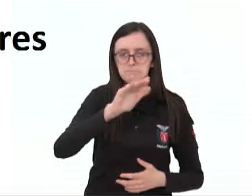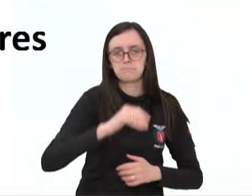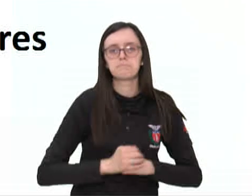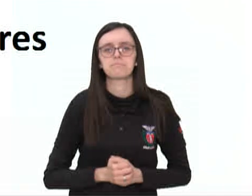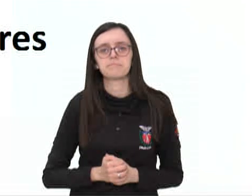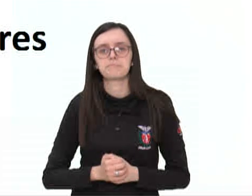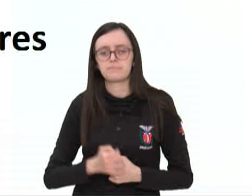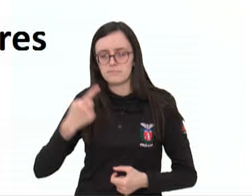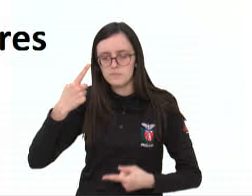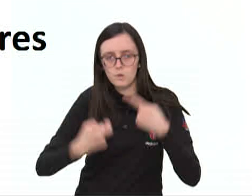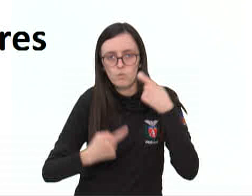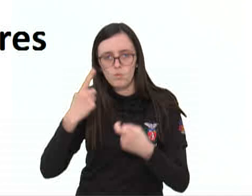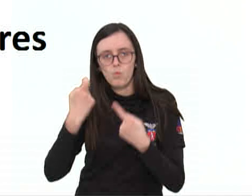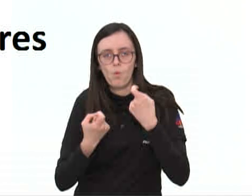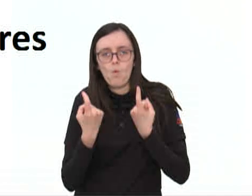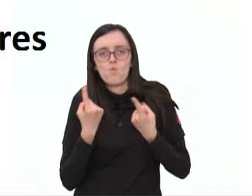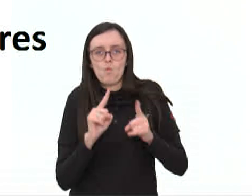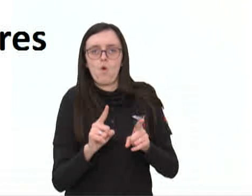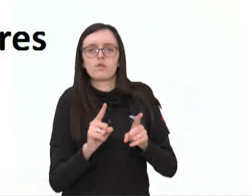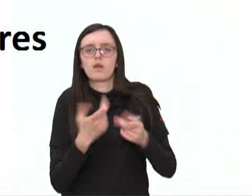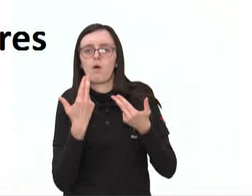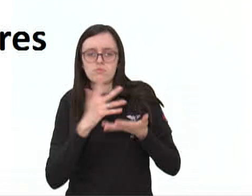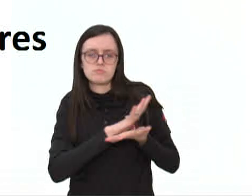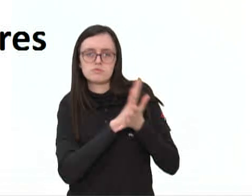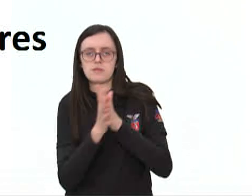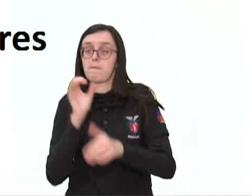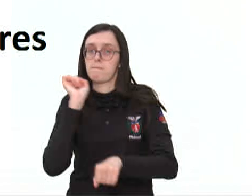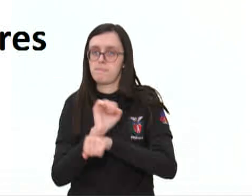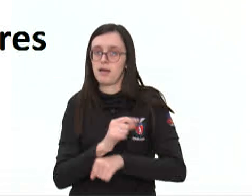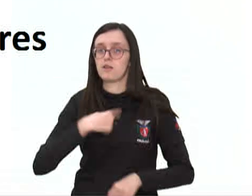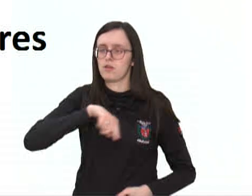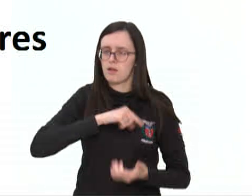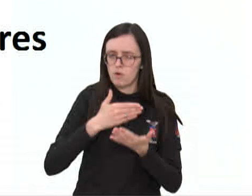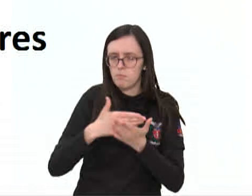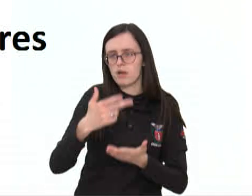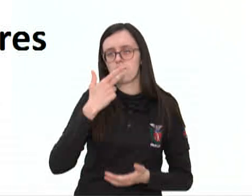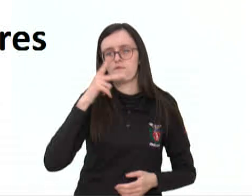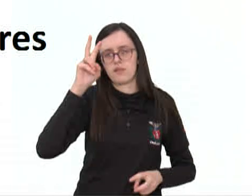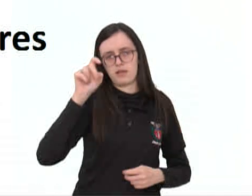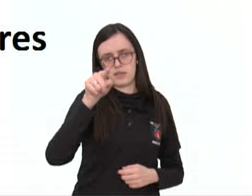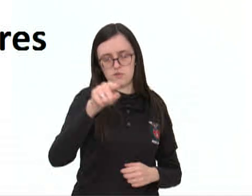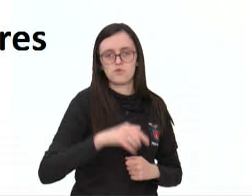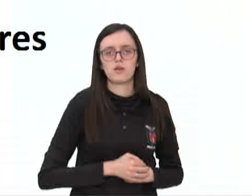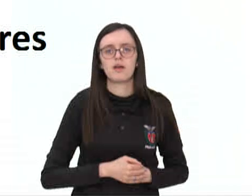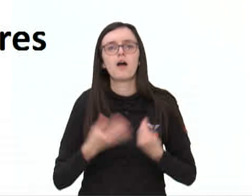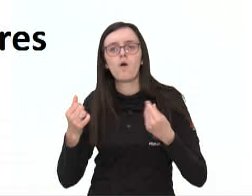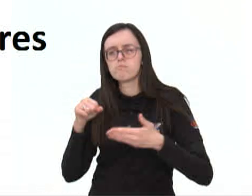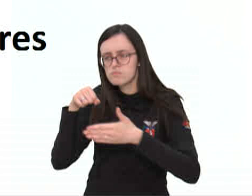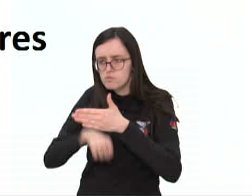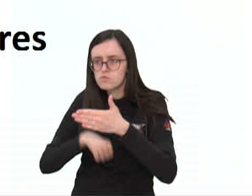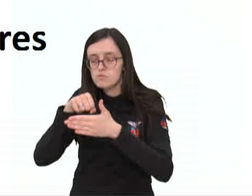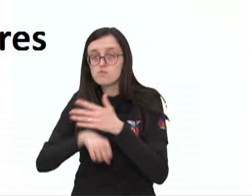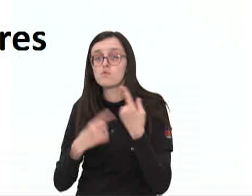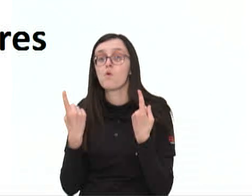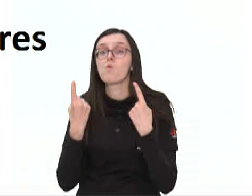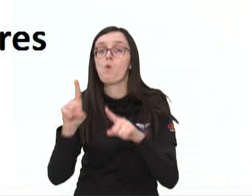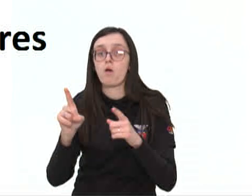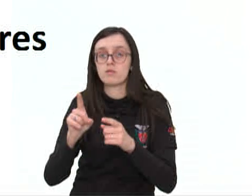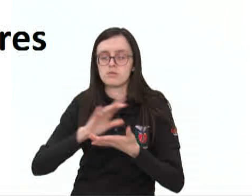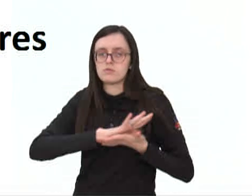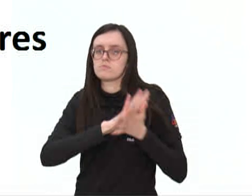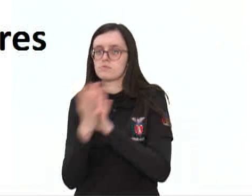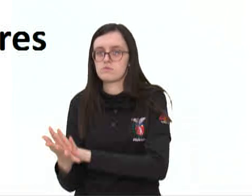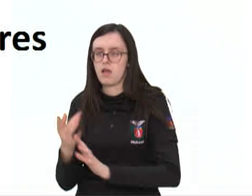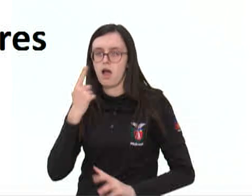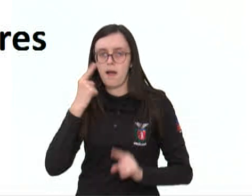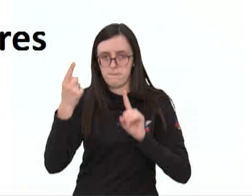A luta contra a exclusão. Então nós começamos a falar sobre isso. Como lutar contra essa exclusão,